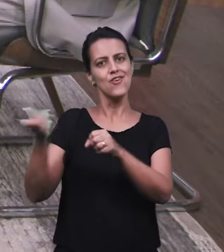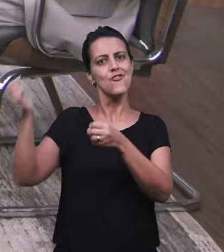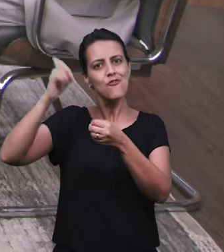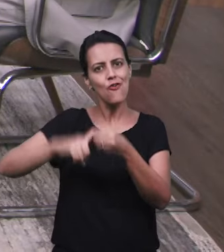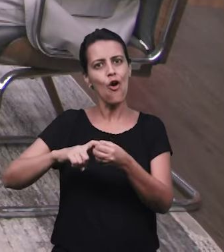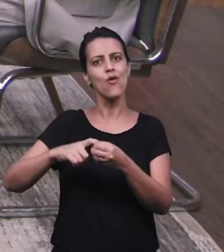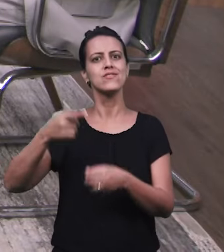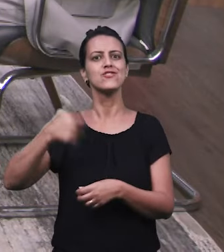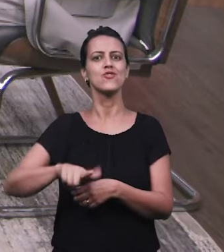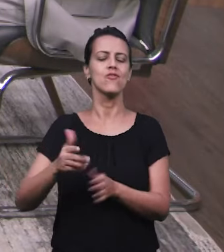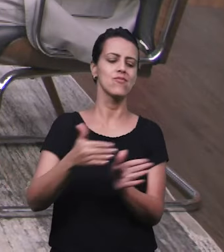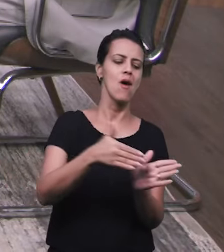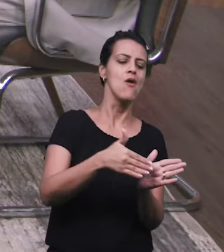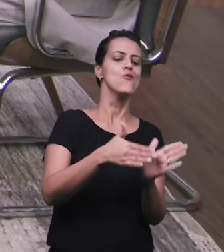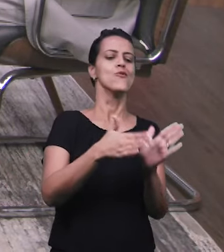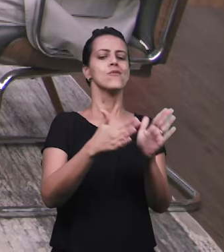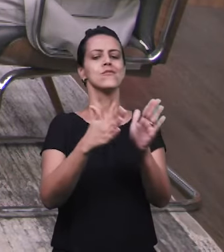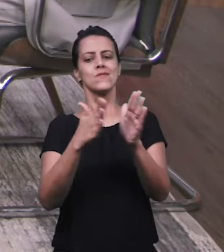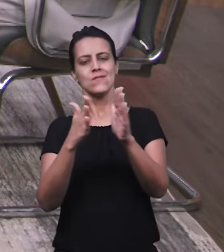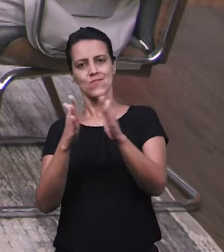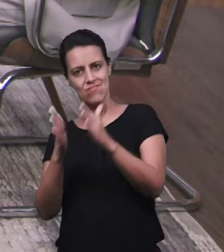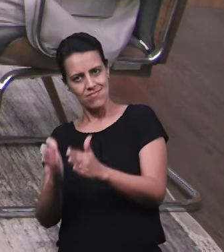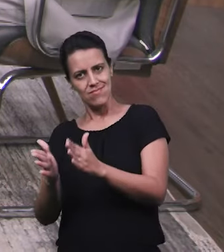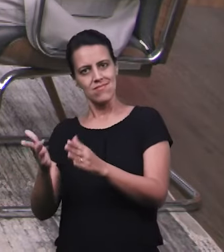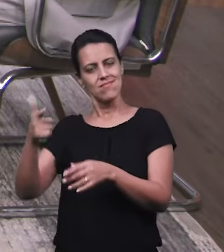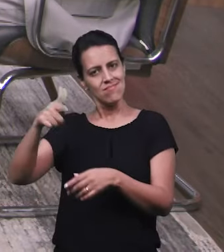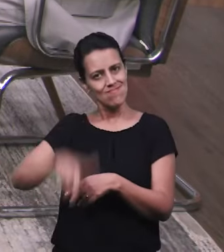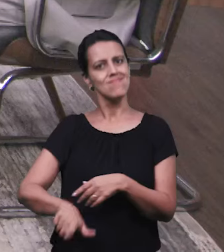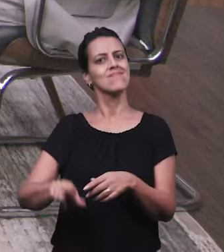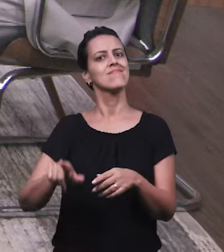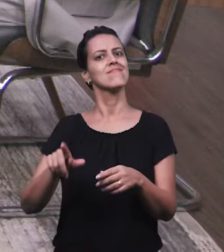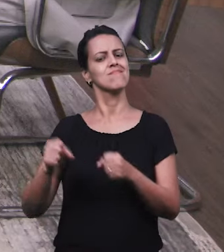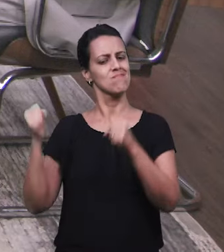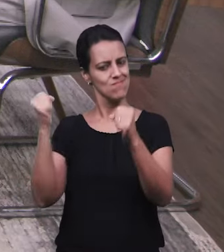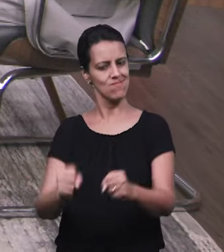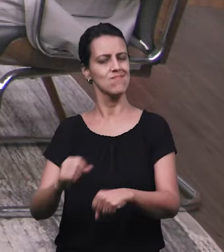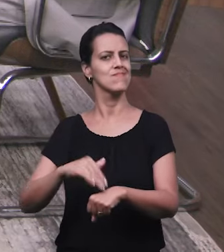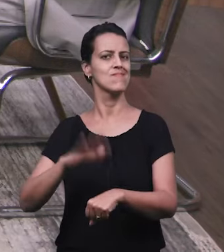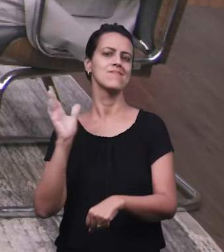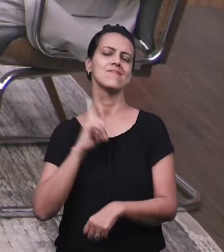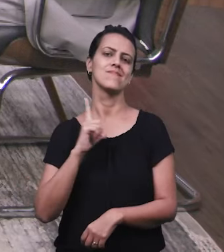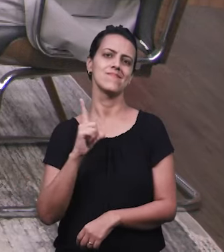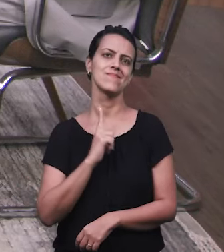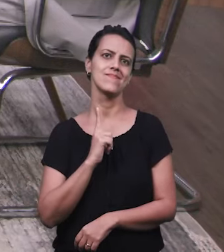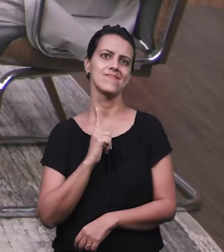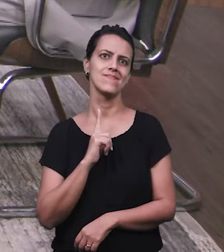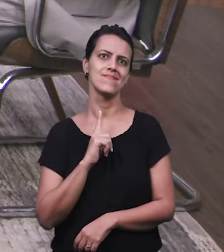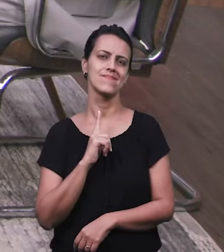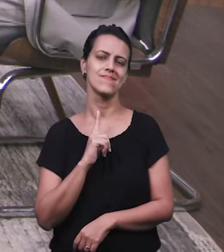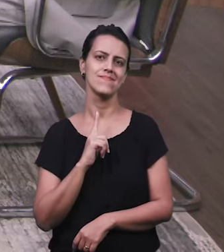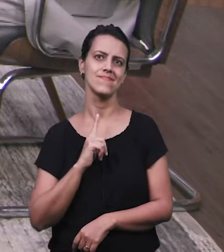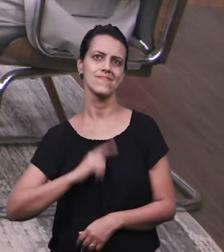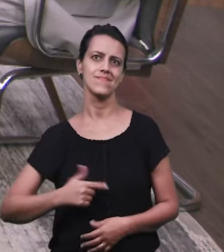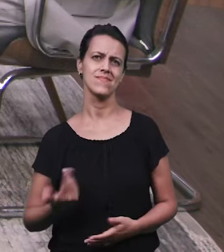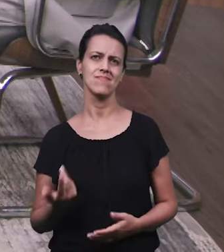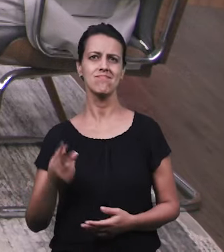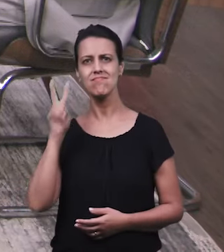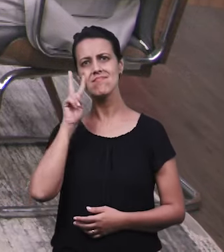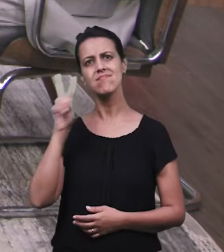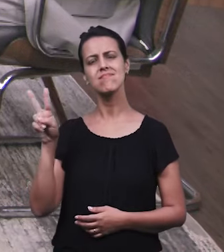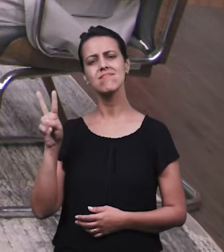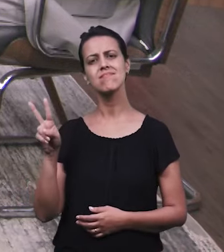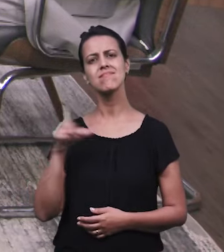e por causa da operação dos 7 Espíritos de Deus, e agora com mais poder ainda. Você pode perceber, por exemplo, figuras que estão aparecendo agora